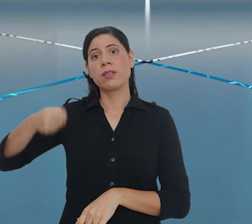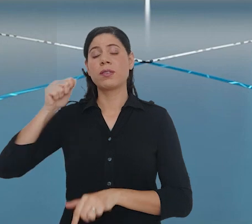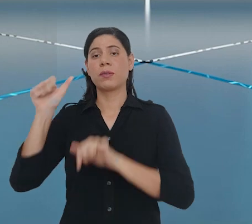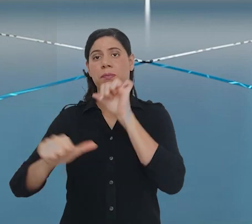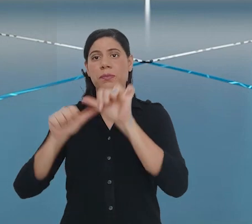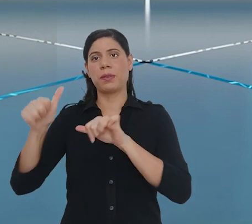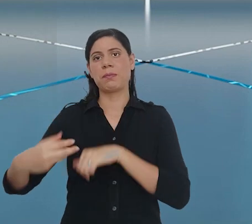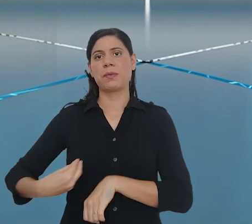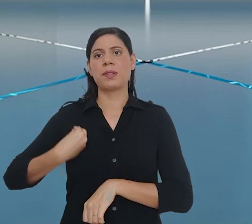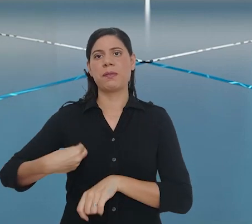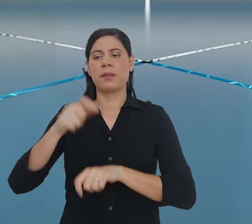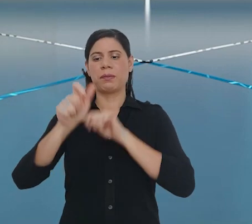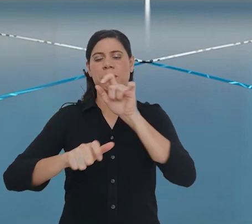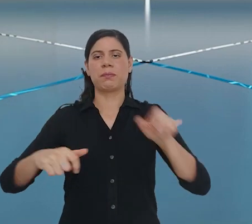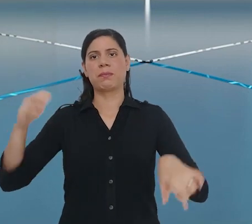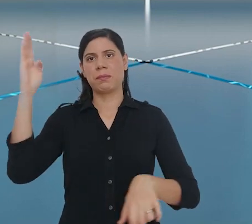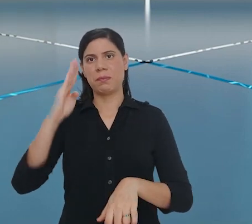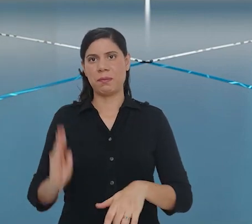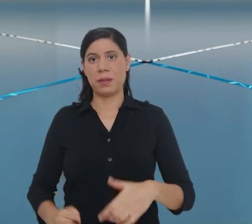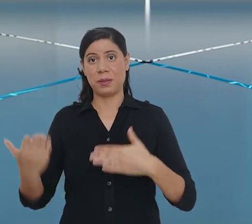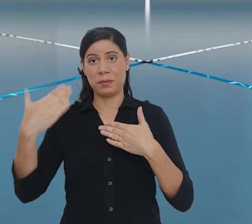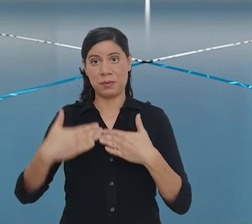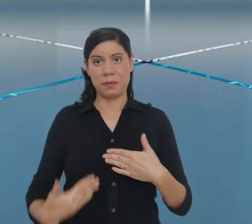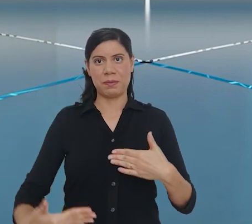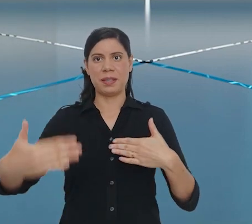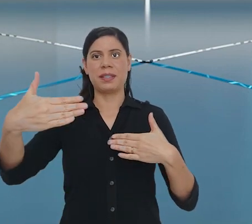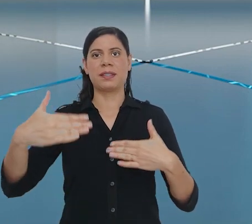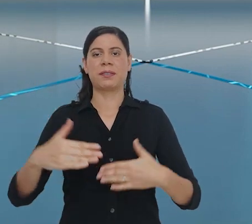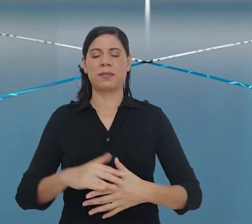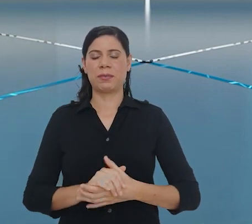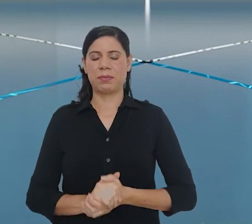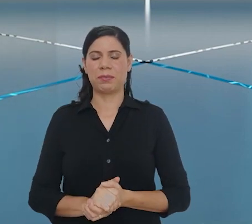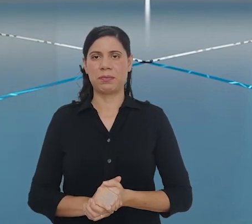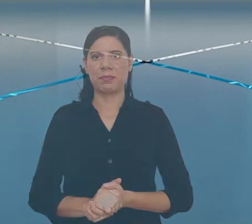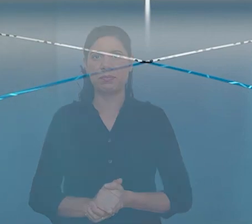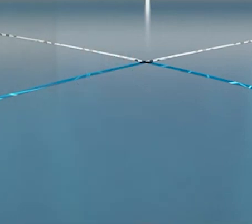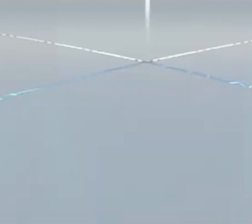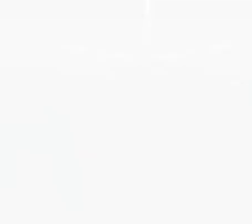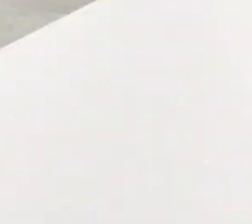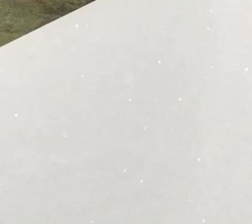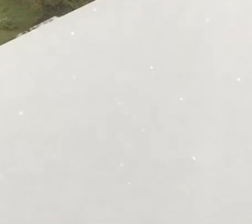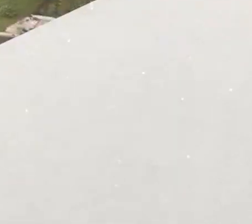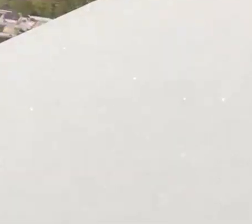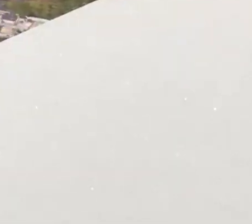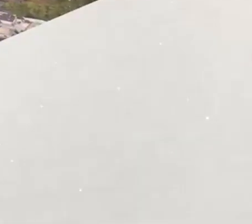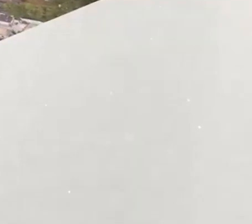a diferença na vida de muitos brasileiros. É a partir de agora. Vem com a gente.